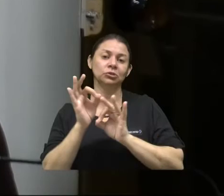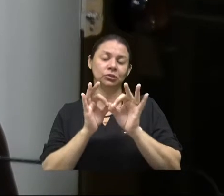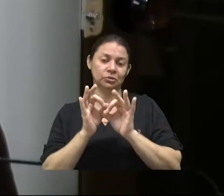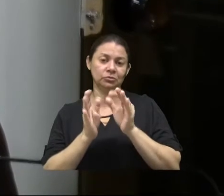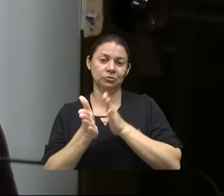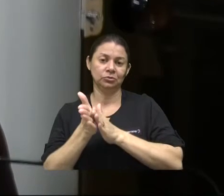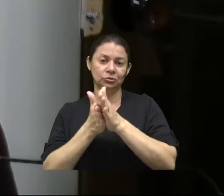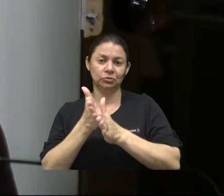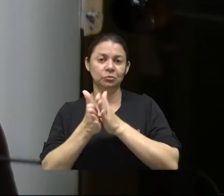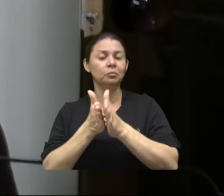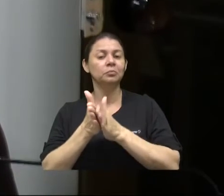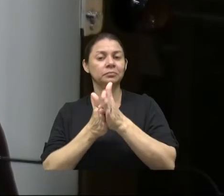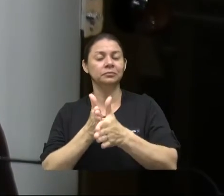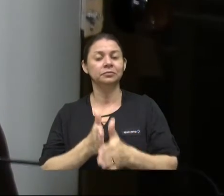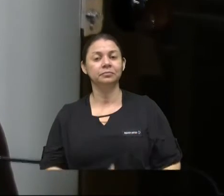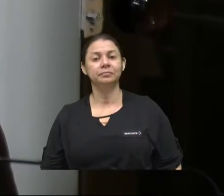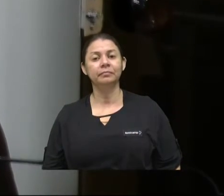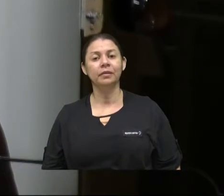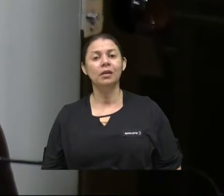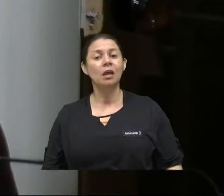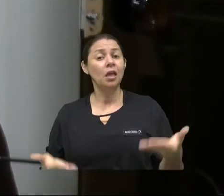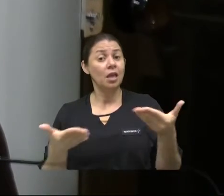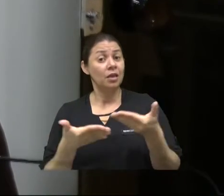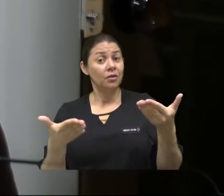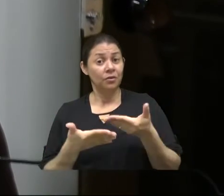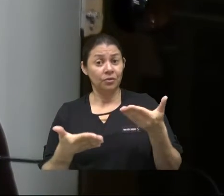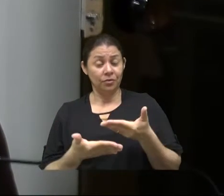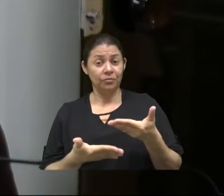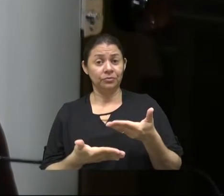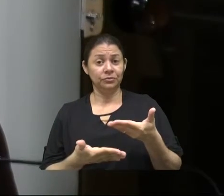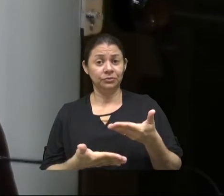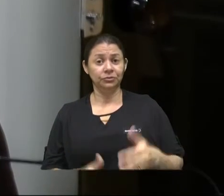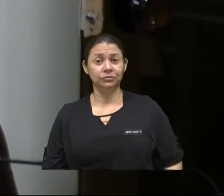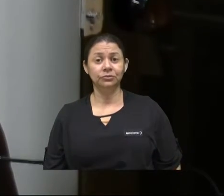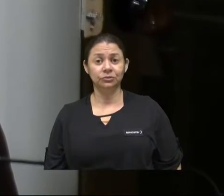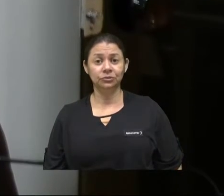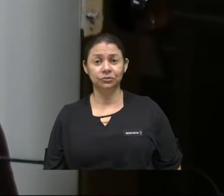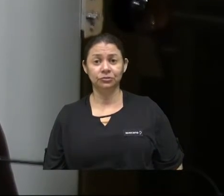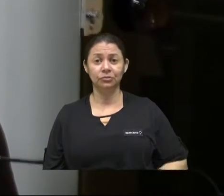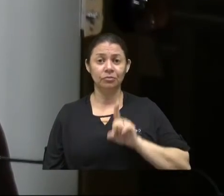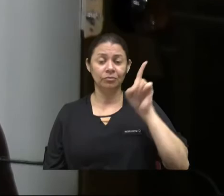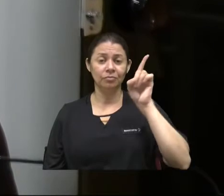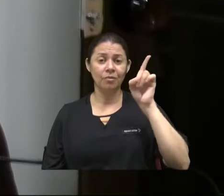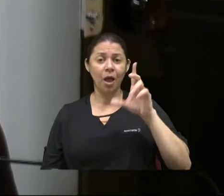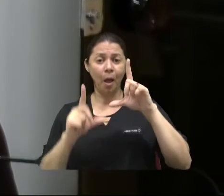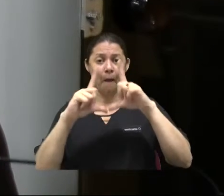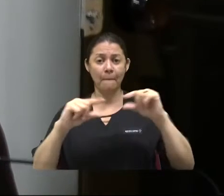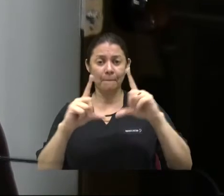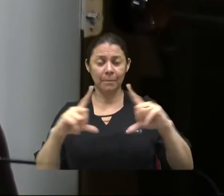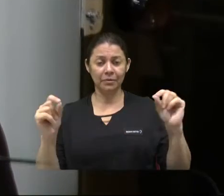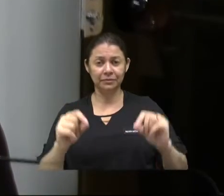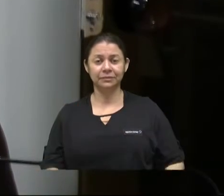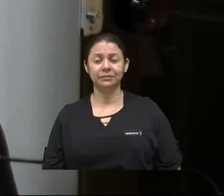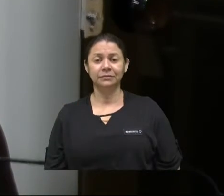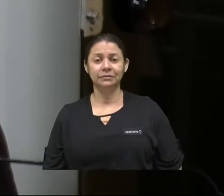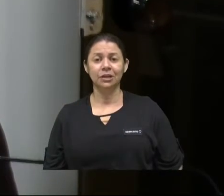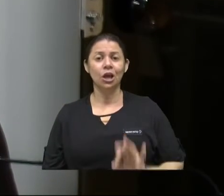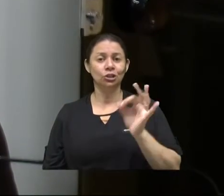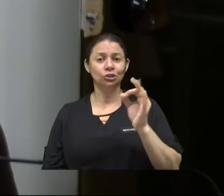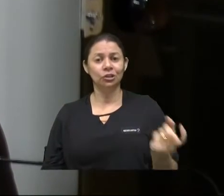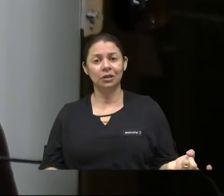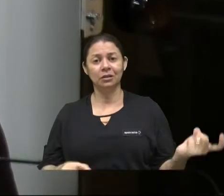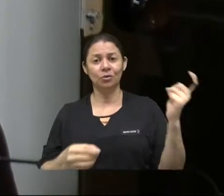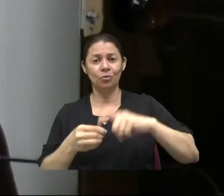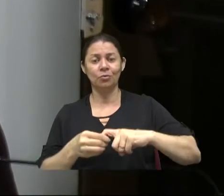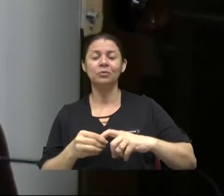Toninho, está revertendo e Limeira está sendo ouvida, isso pode reverter e acontecer, é